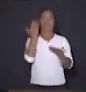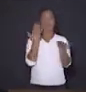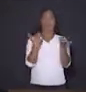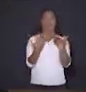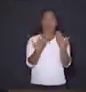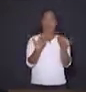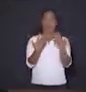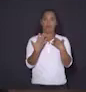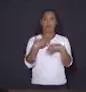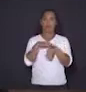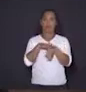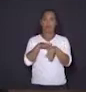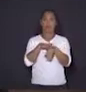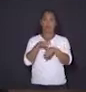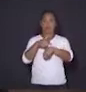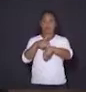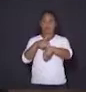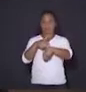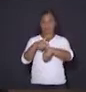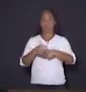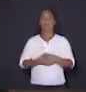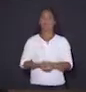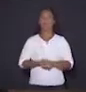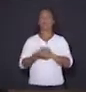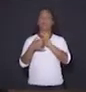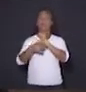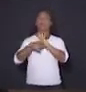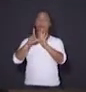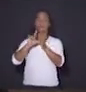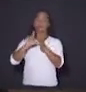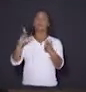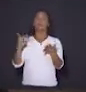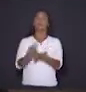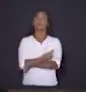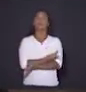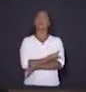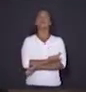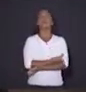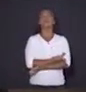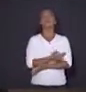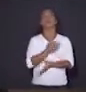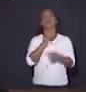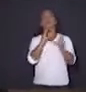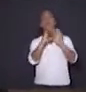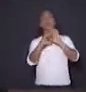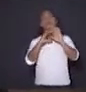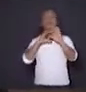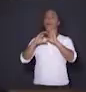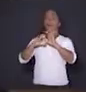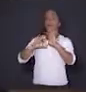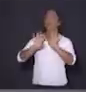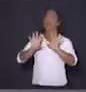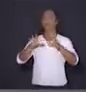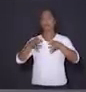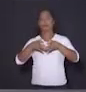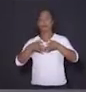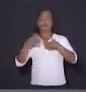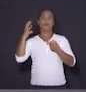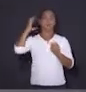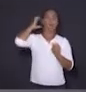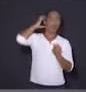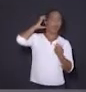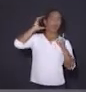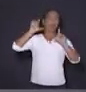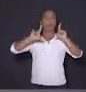aqui antes dela há muito se falou dos meios de comunicação de massa mais tradicionais o rádio